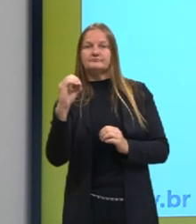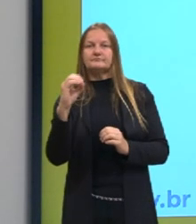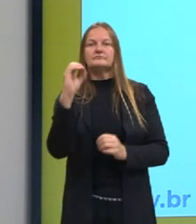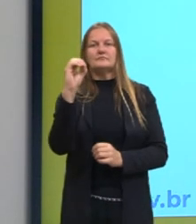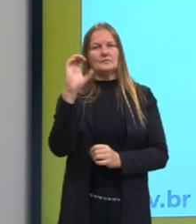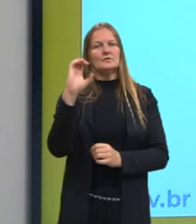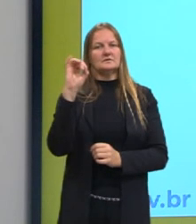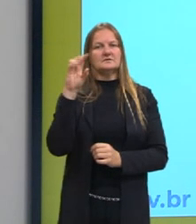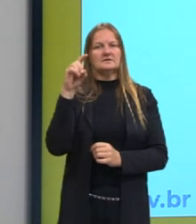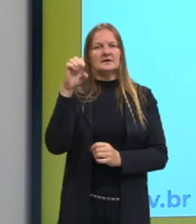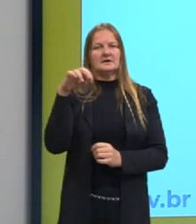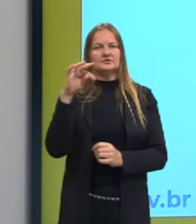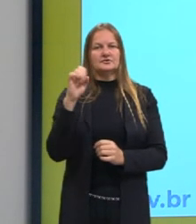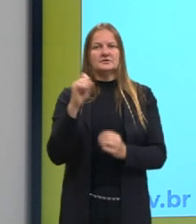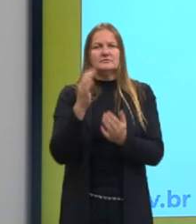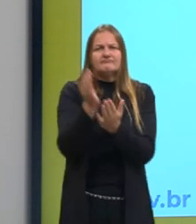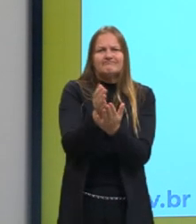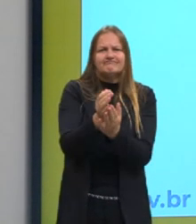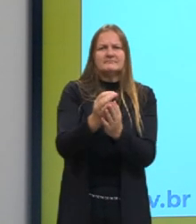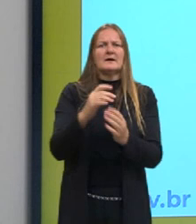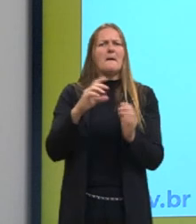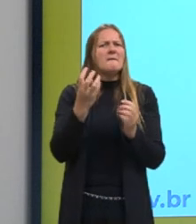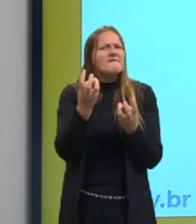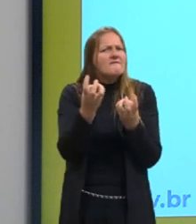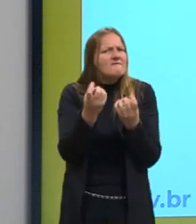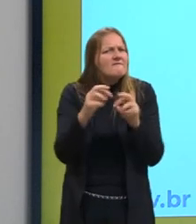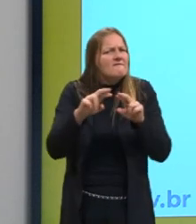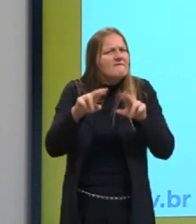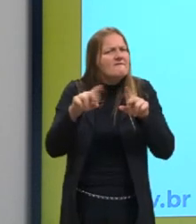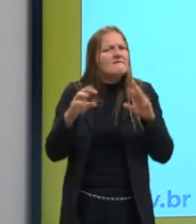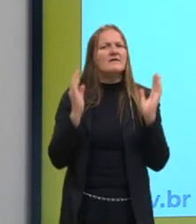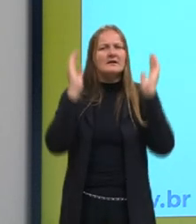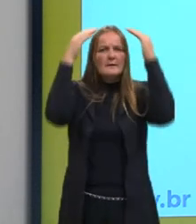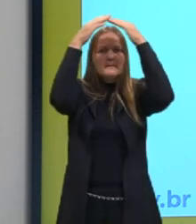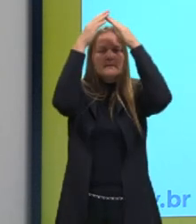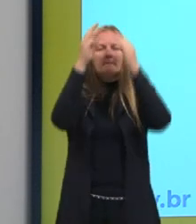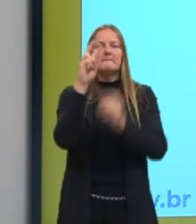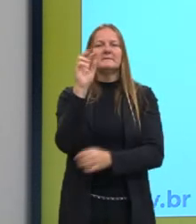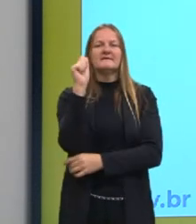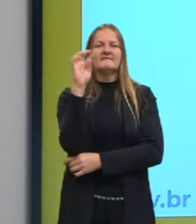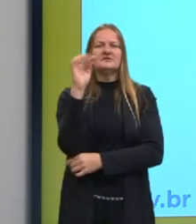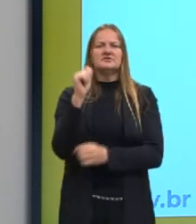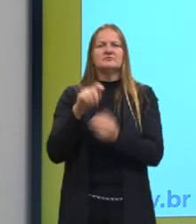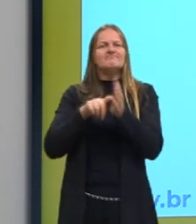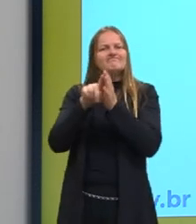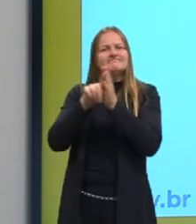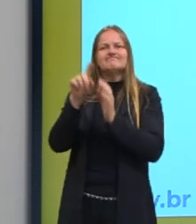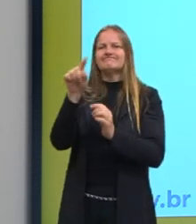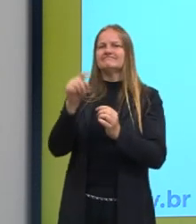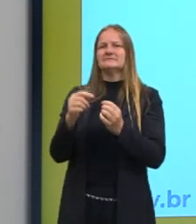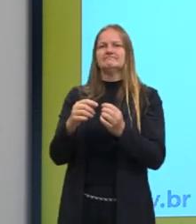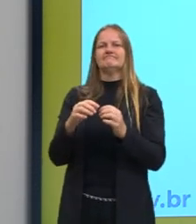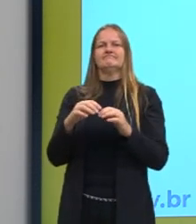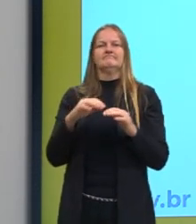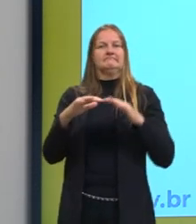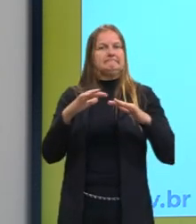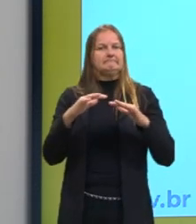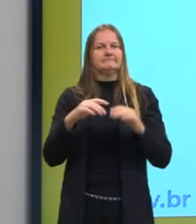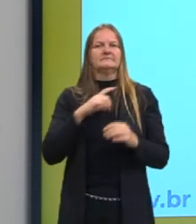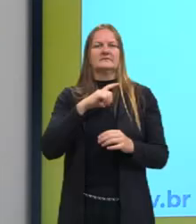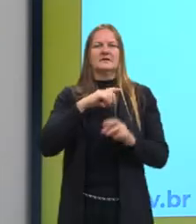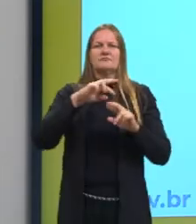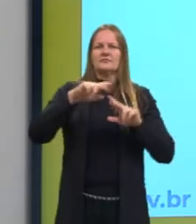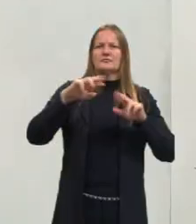quando vai ter vários papas. A autoridade do Papa do Vaticano vai ser questionada, e vai ter um Papa em Avignon,